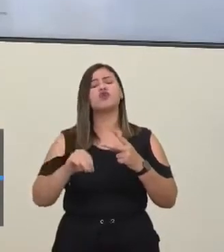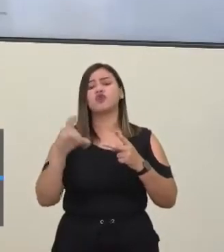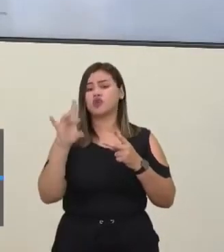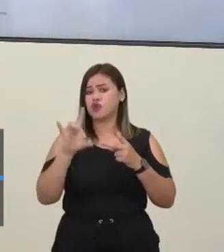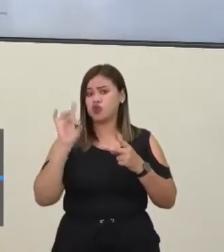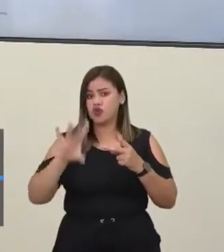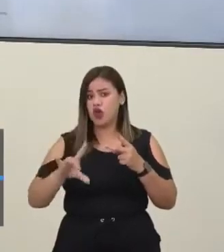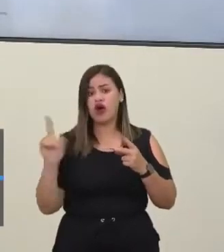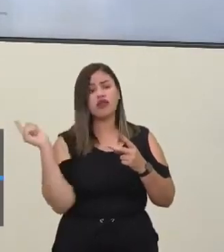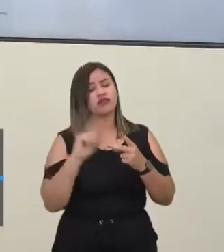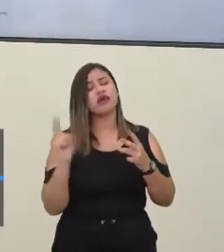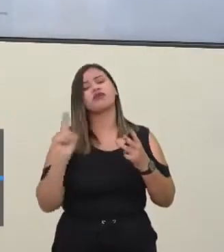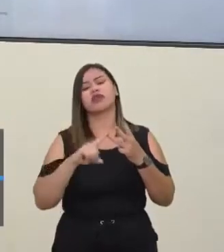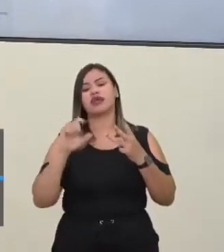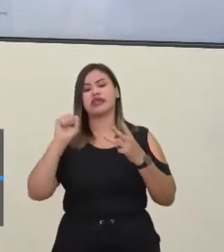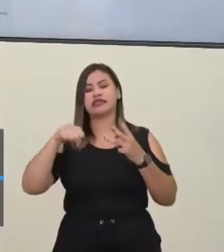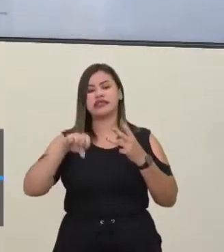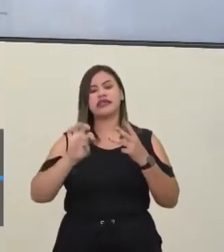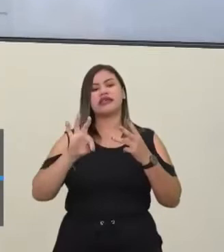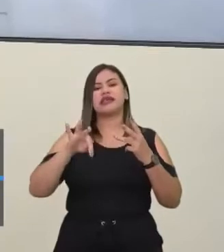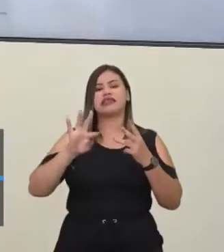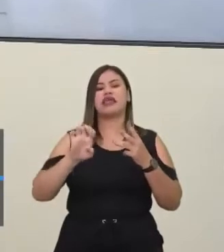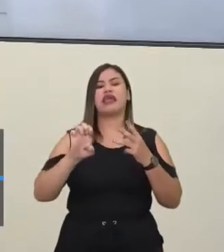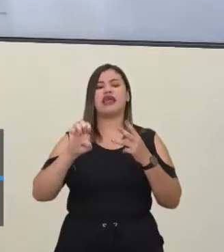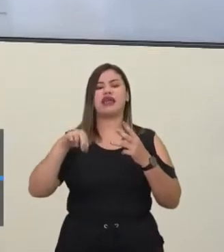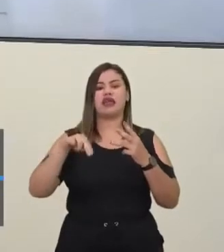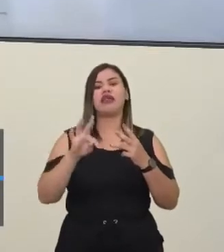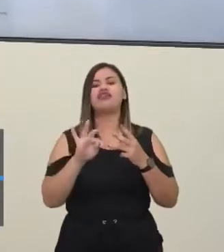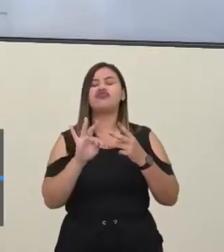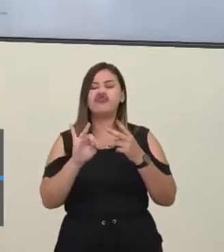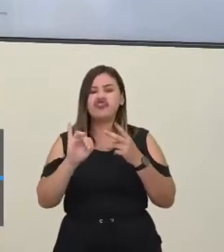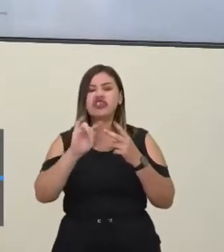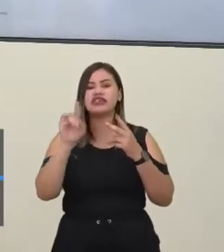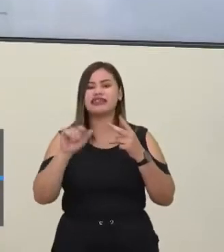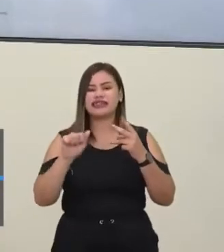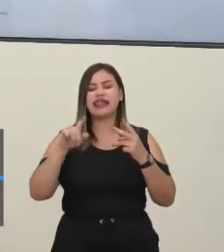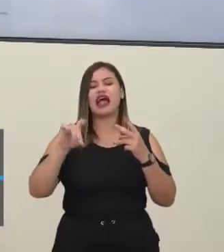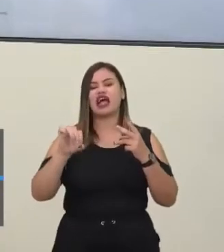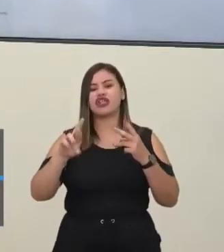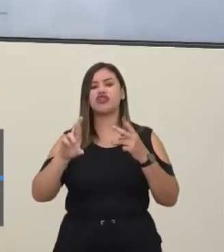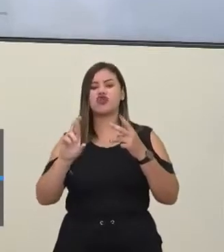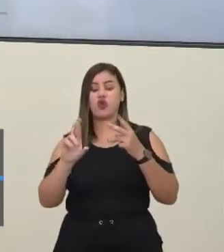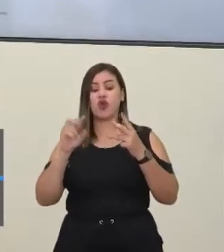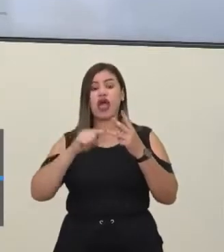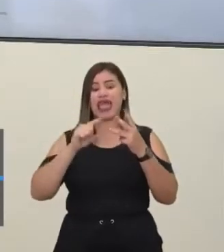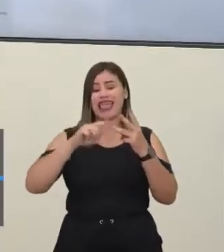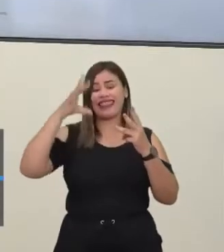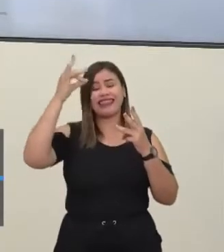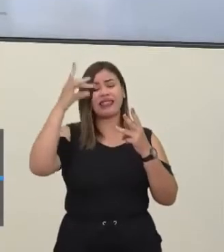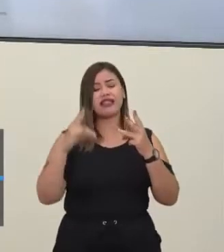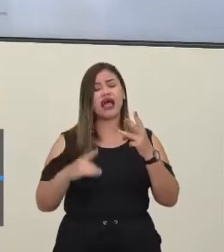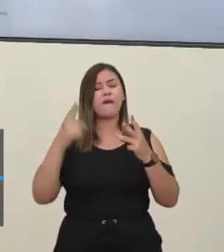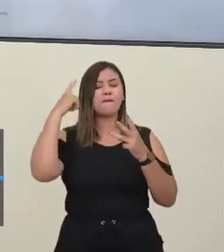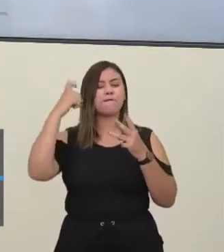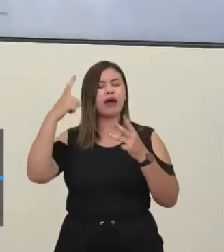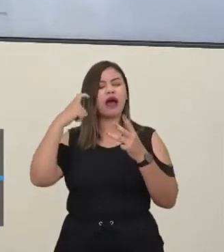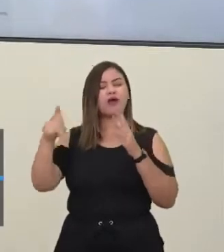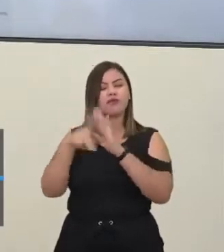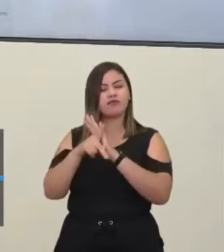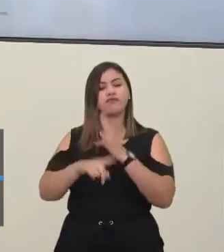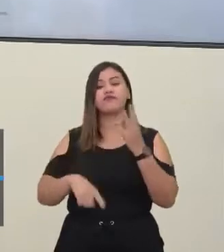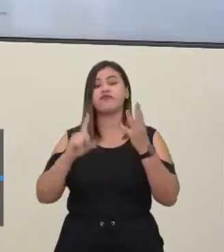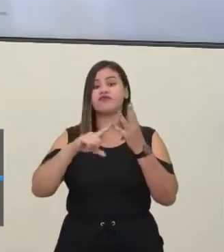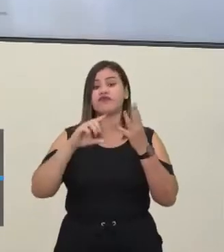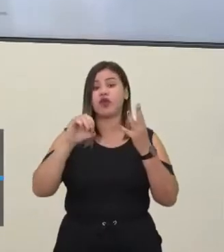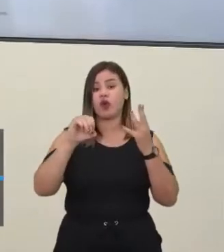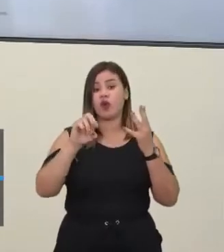né, também, né, que fazem aqueles teclados, né, com uma sonoridade especial, né? Os